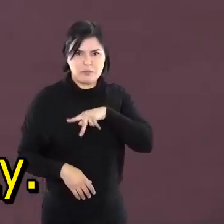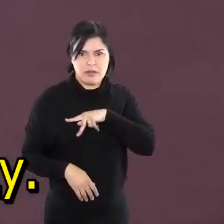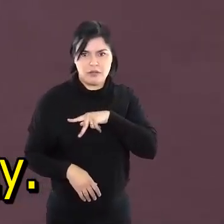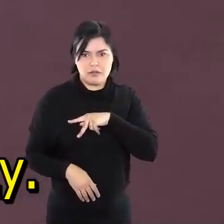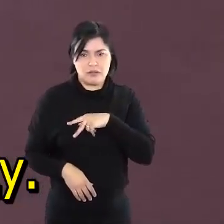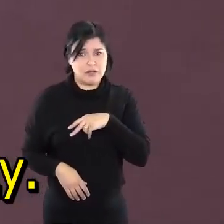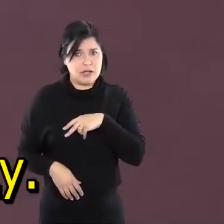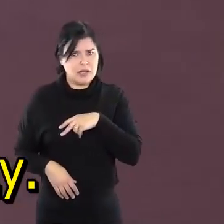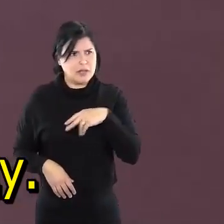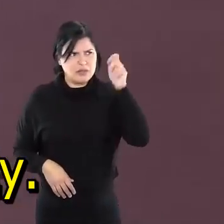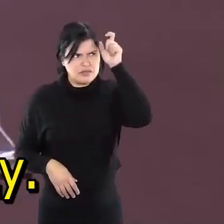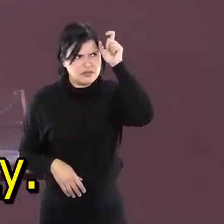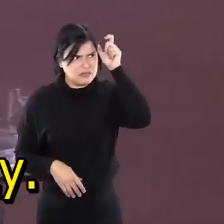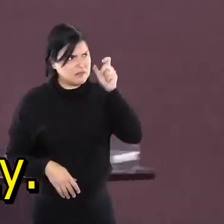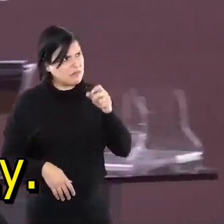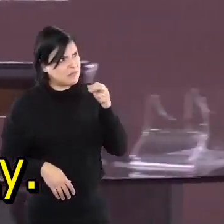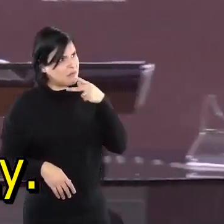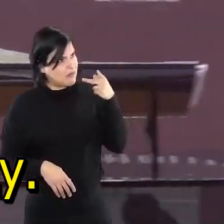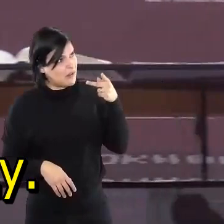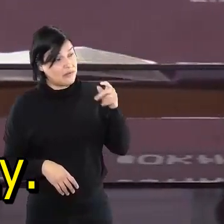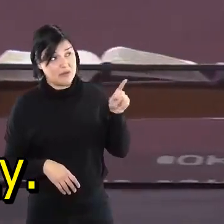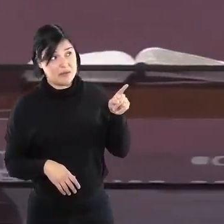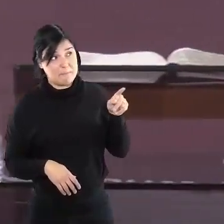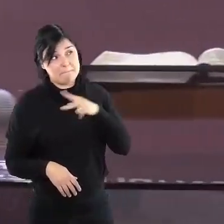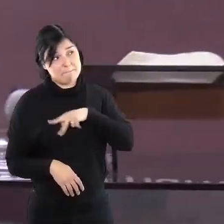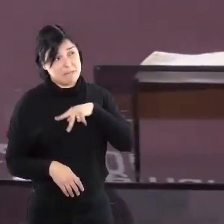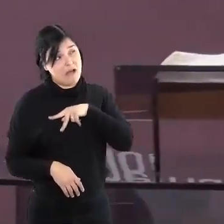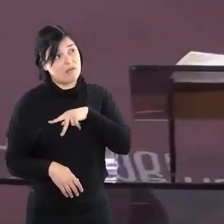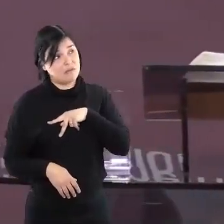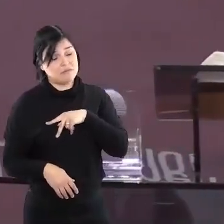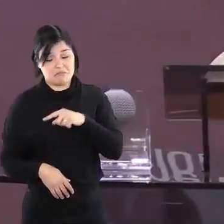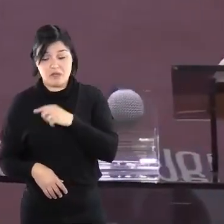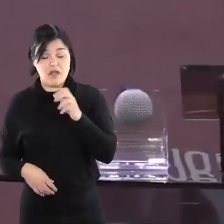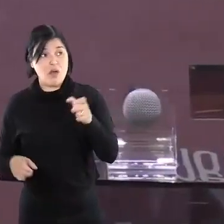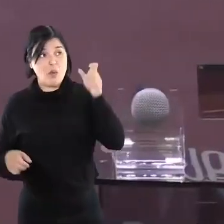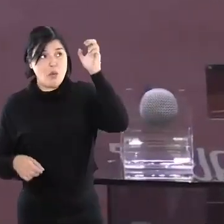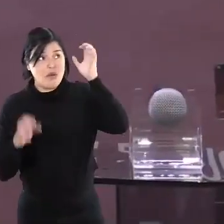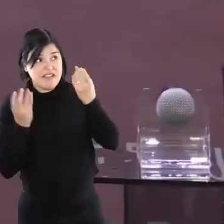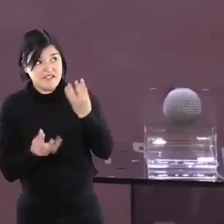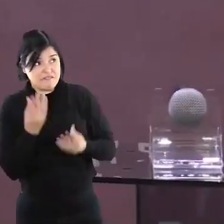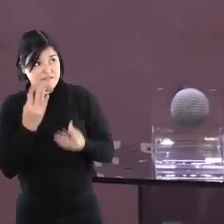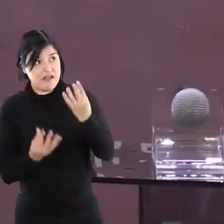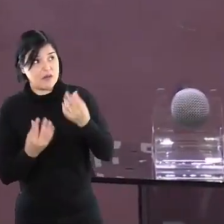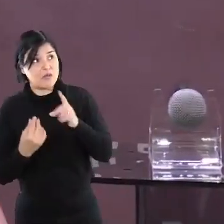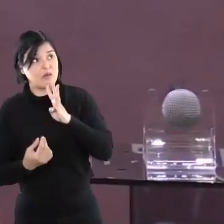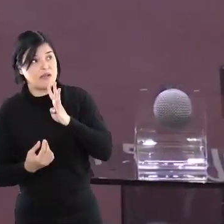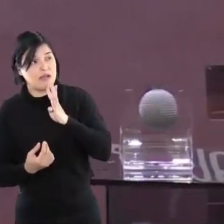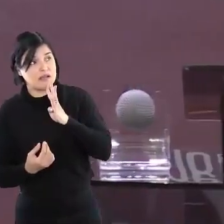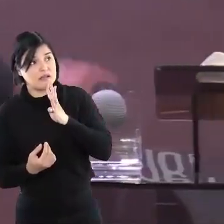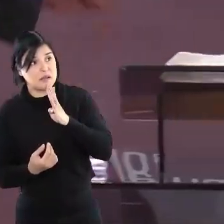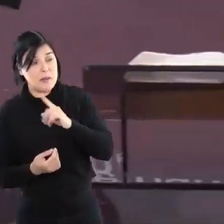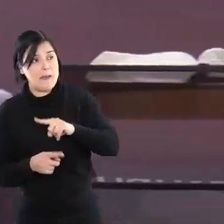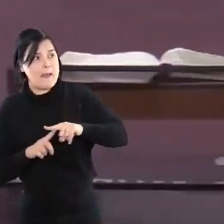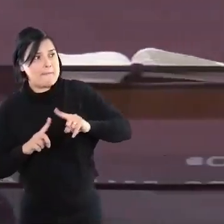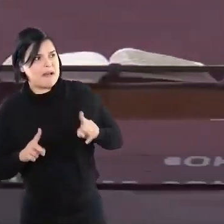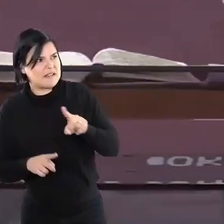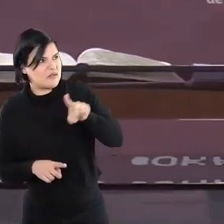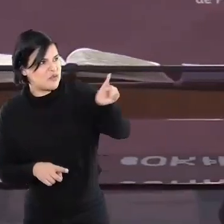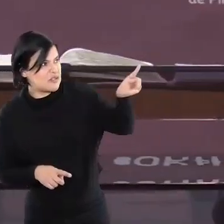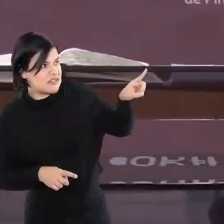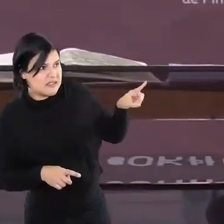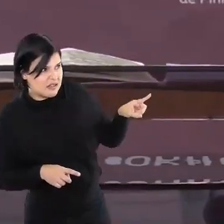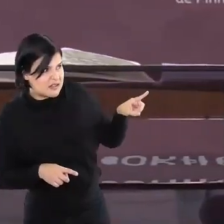disseram para ele: olha, Paulo é conhecido no inferno. Paulo nós conhecemos, mas vocês não. E os demônios deram uma